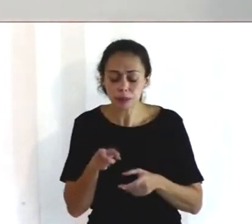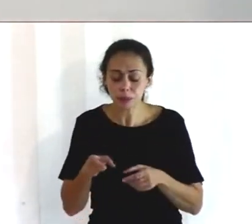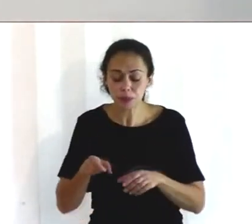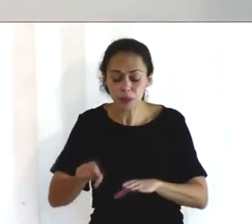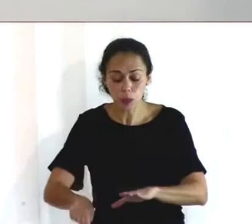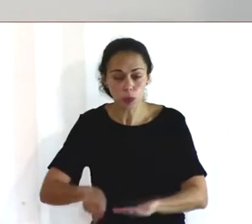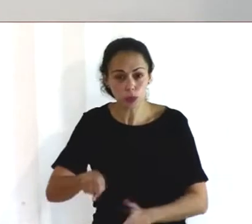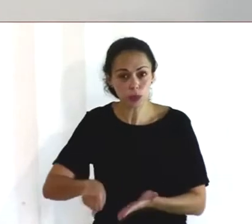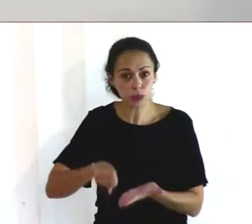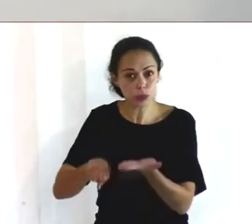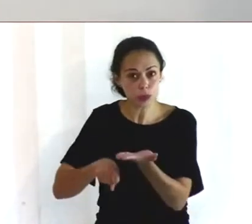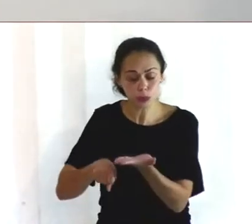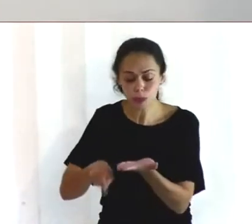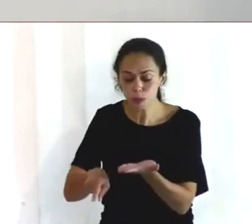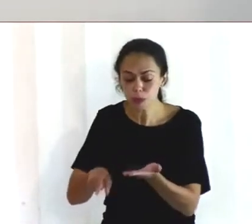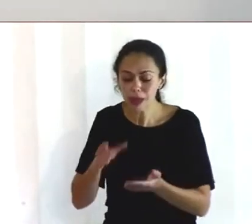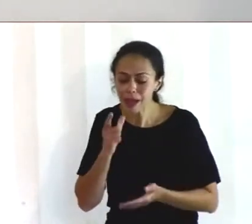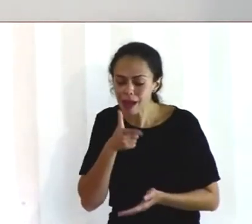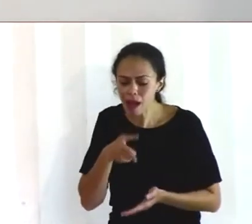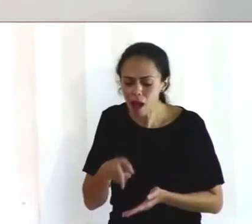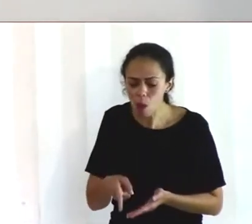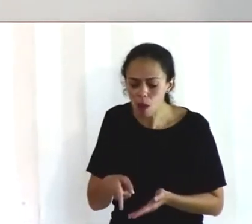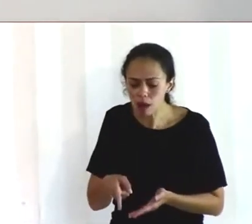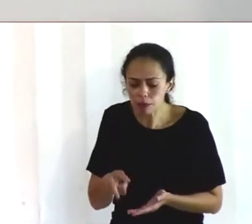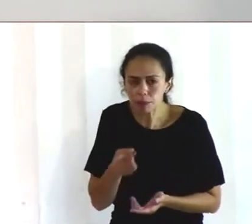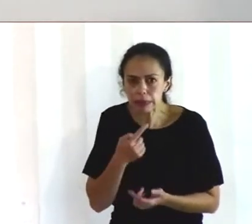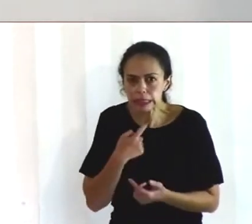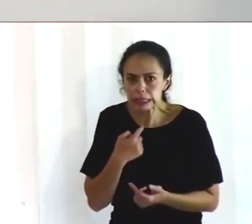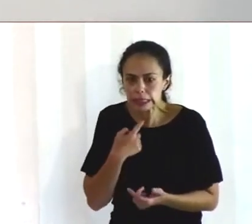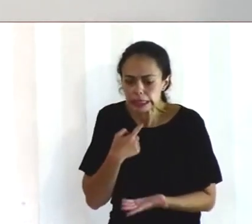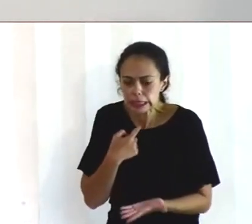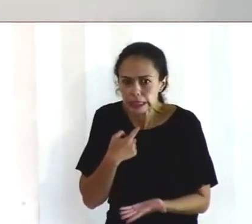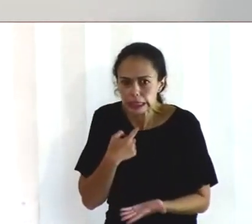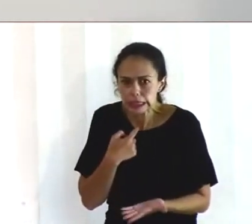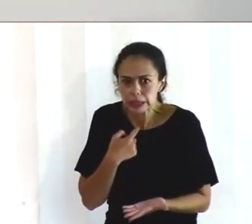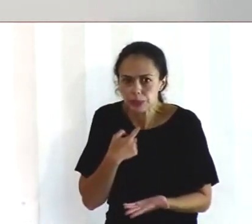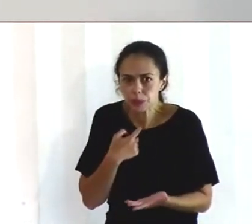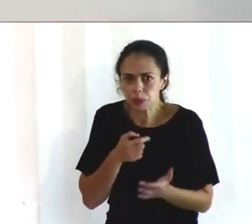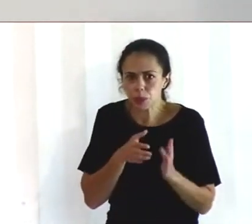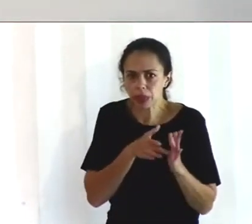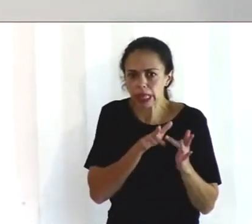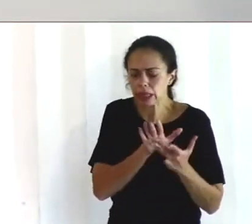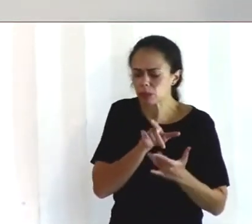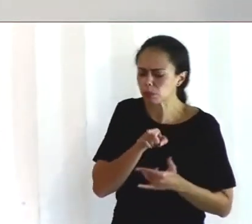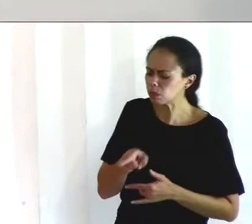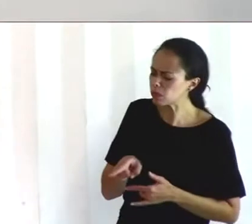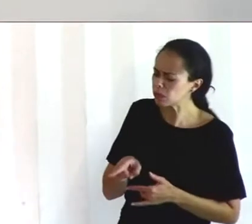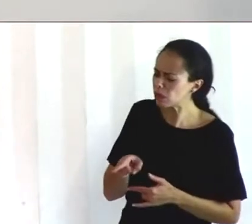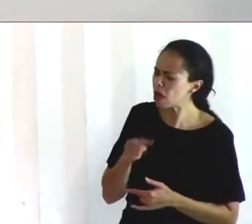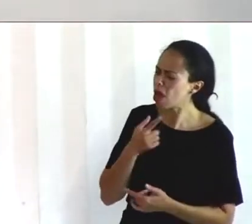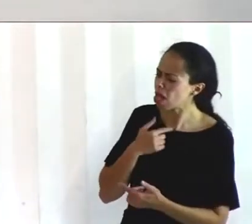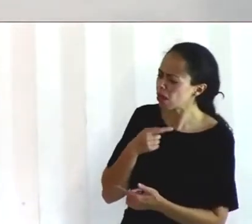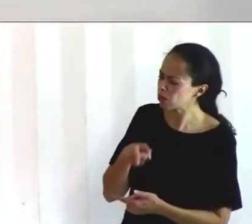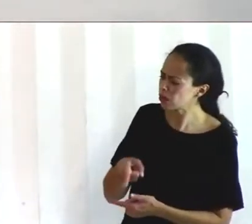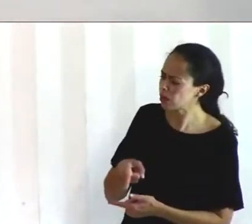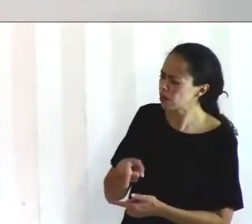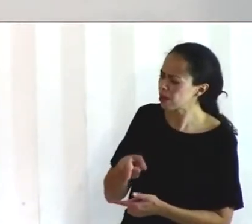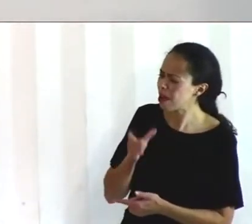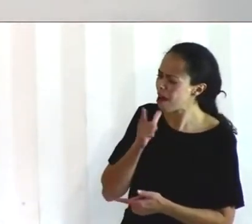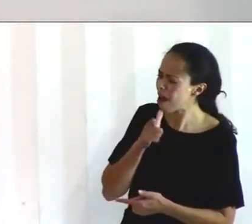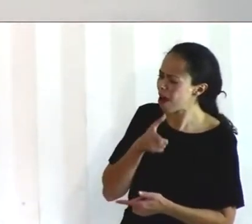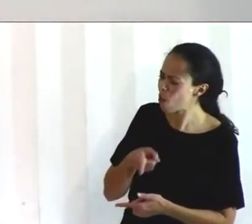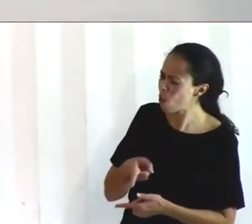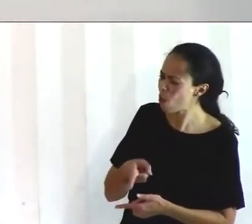no poço. Mas quando Jesus, eu tenho uma água que não é a deste poço, ela disse, então eu acho que eu estou doente, eu